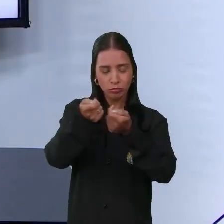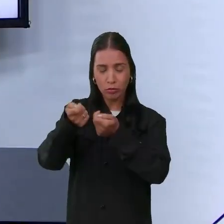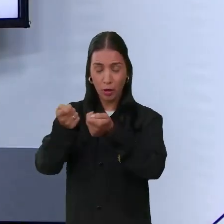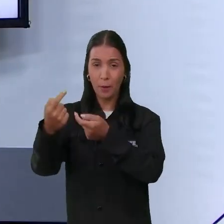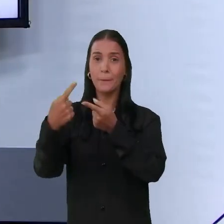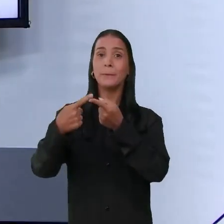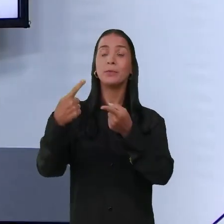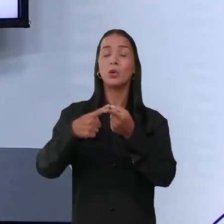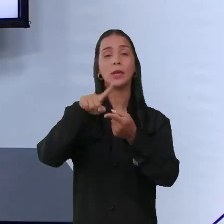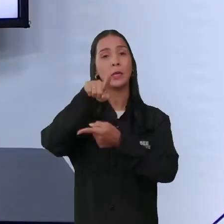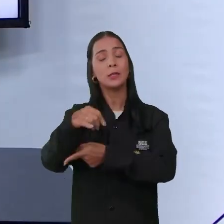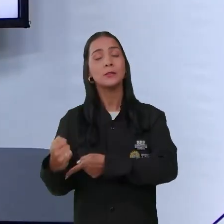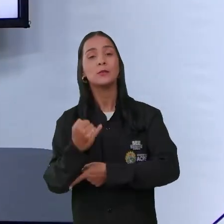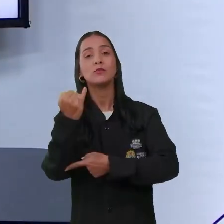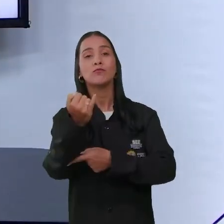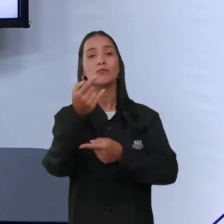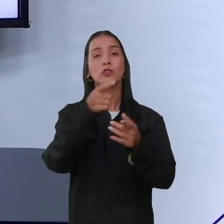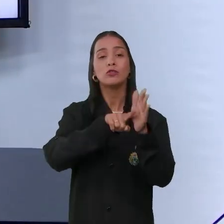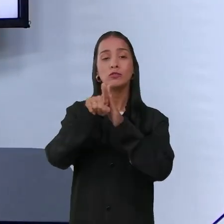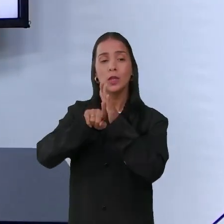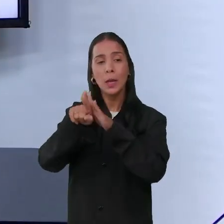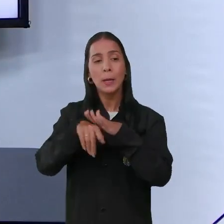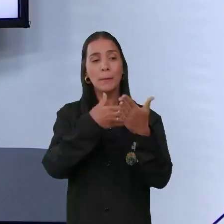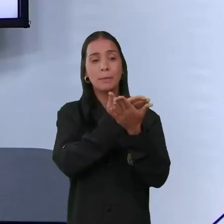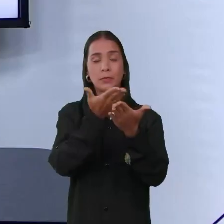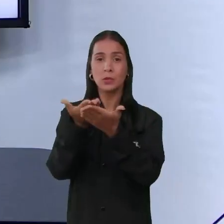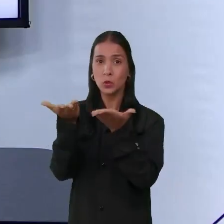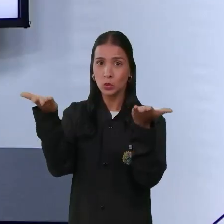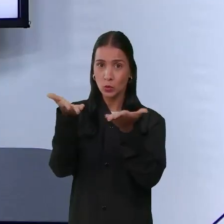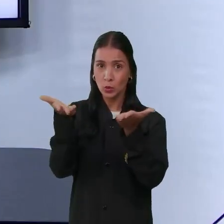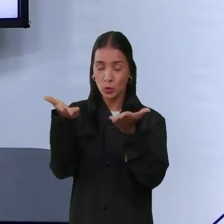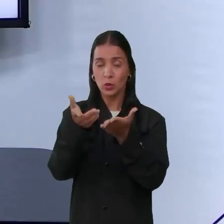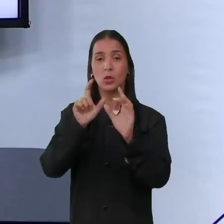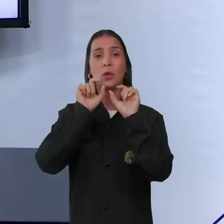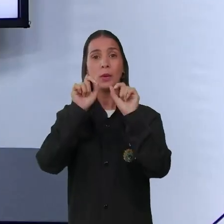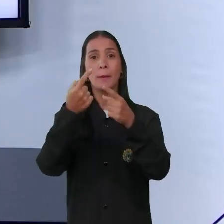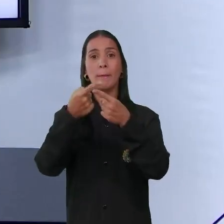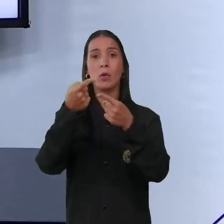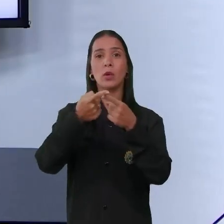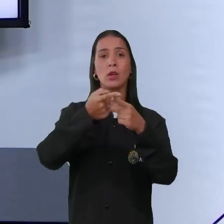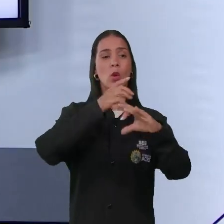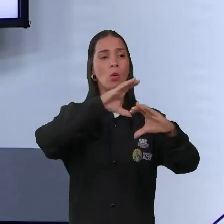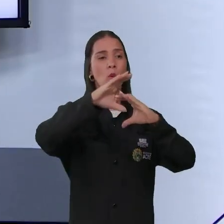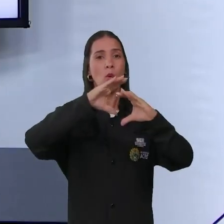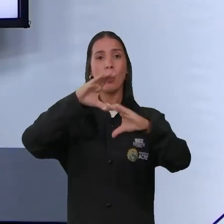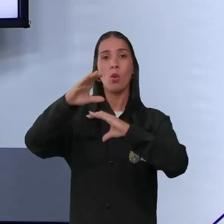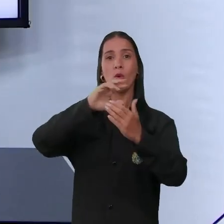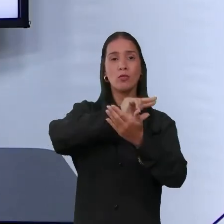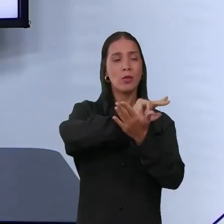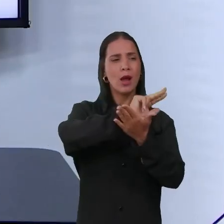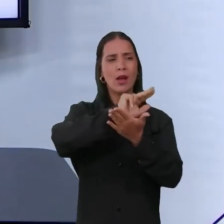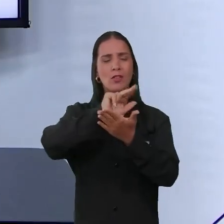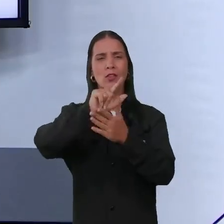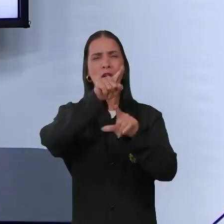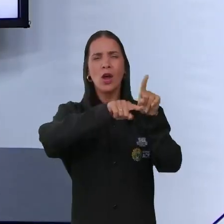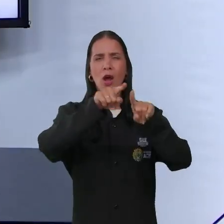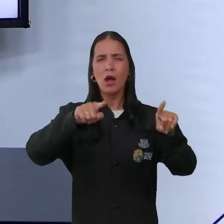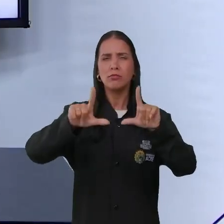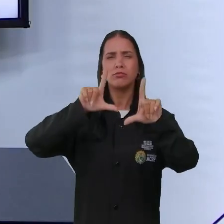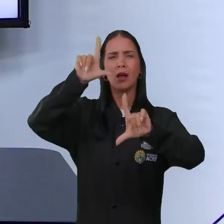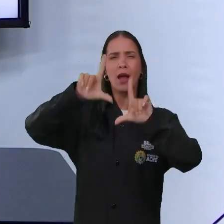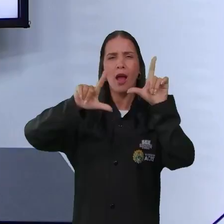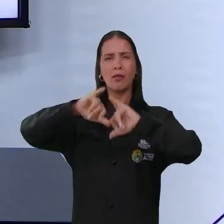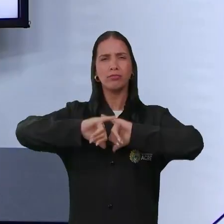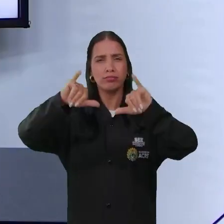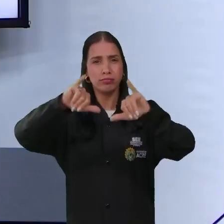meios de comunicação vão se tornando mais abrangentes, mais eficazes, e mais